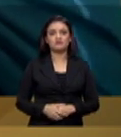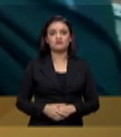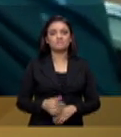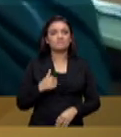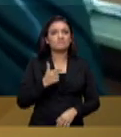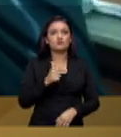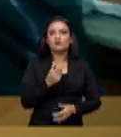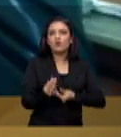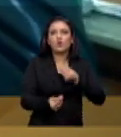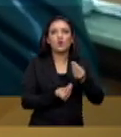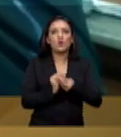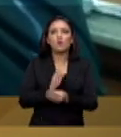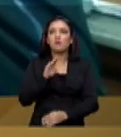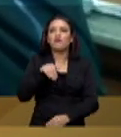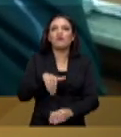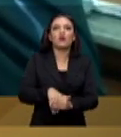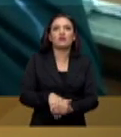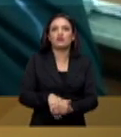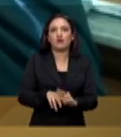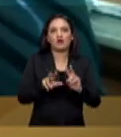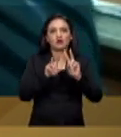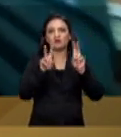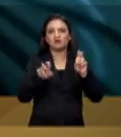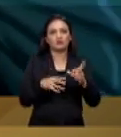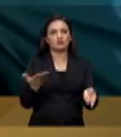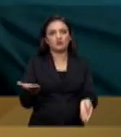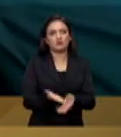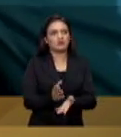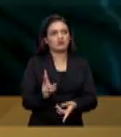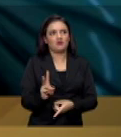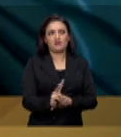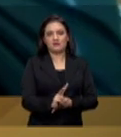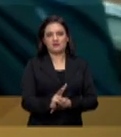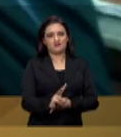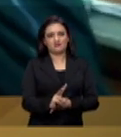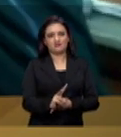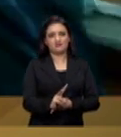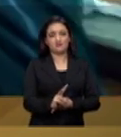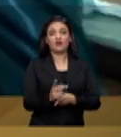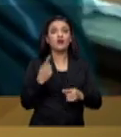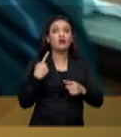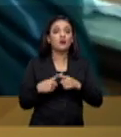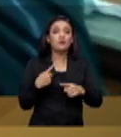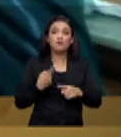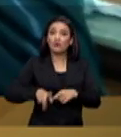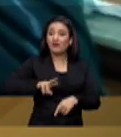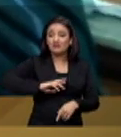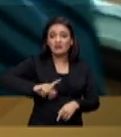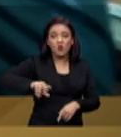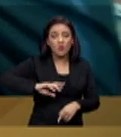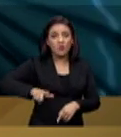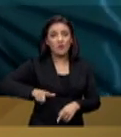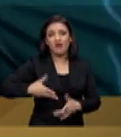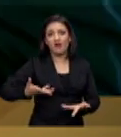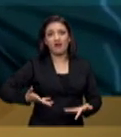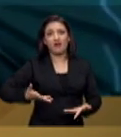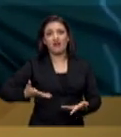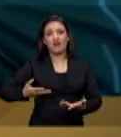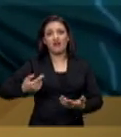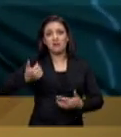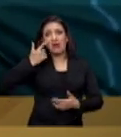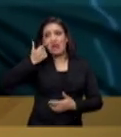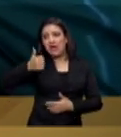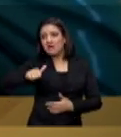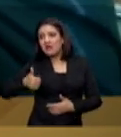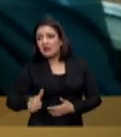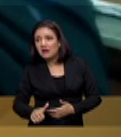pronunciar-me a respeito. Não me cabe referendar ou deixar